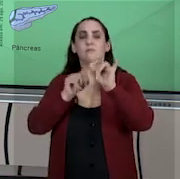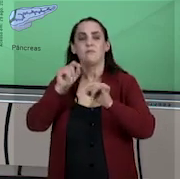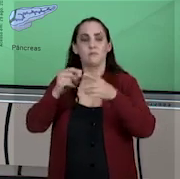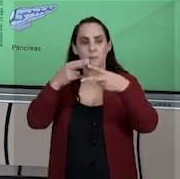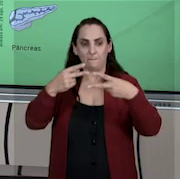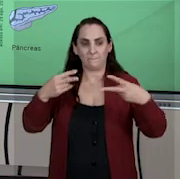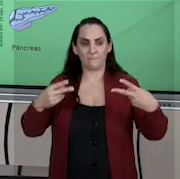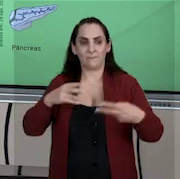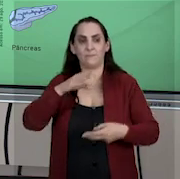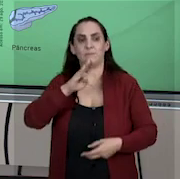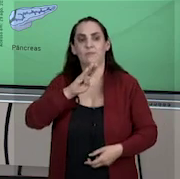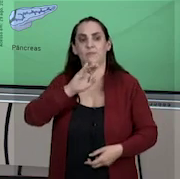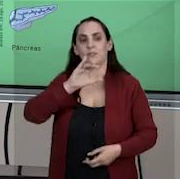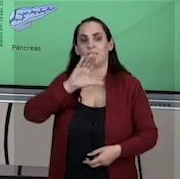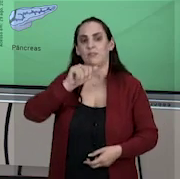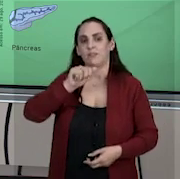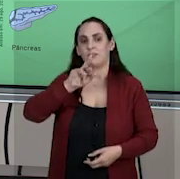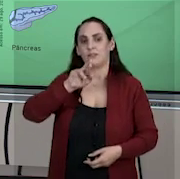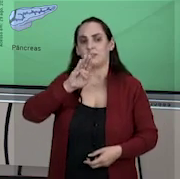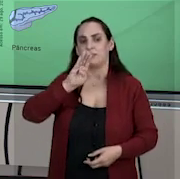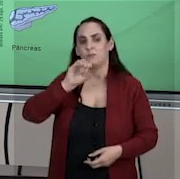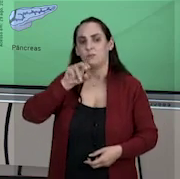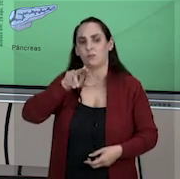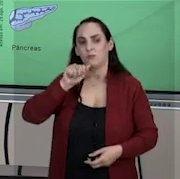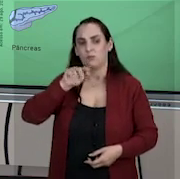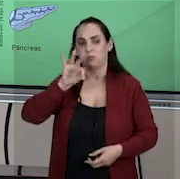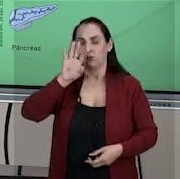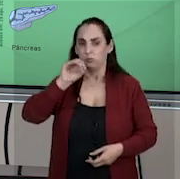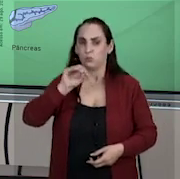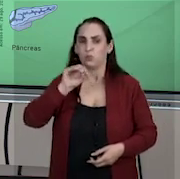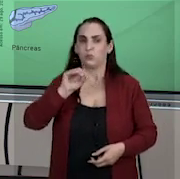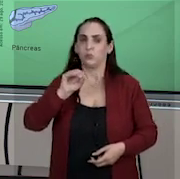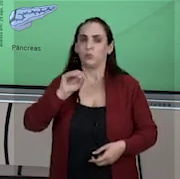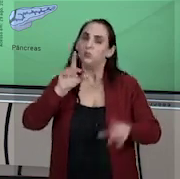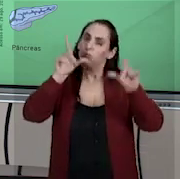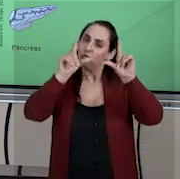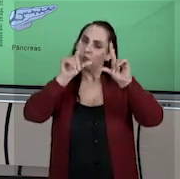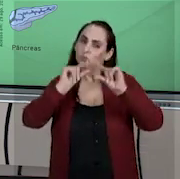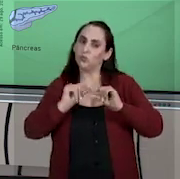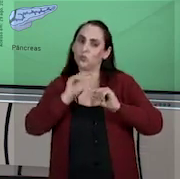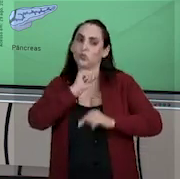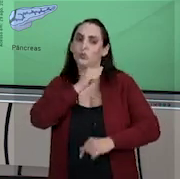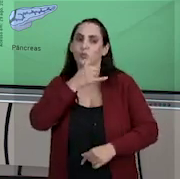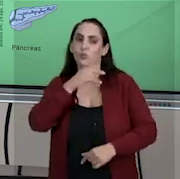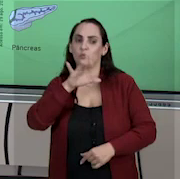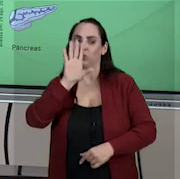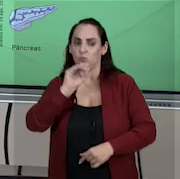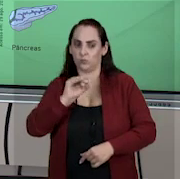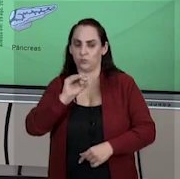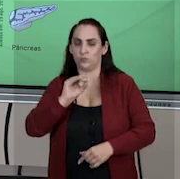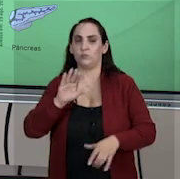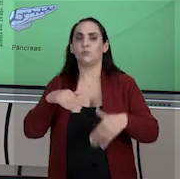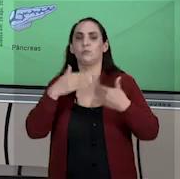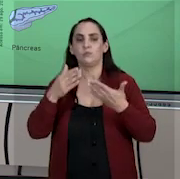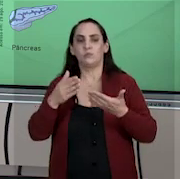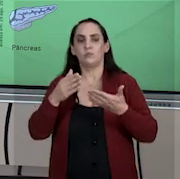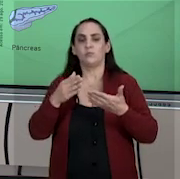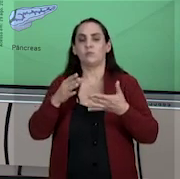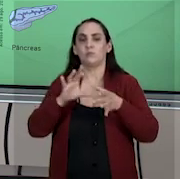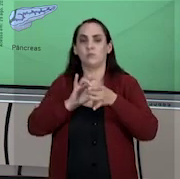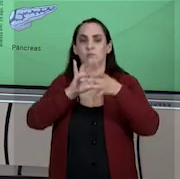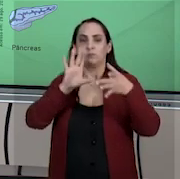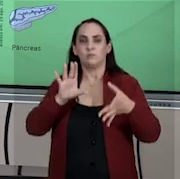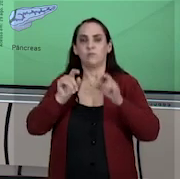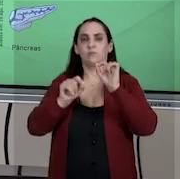é o bicarbonato de sódio, muito parecido, que vai amenizar essa acidez. E vai digerir proteínas e